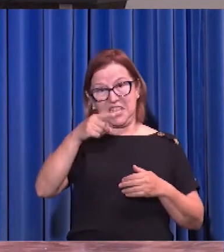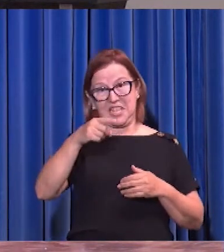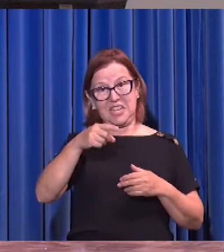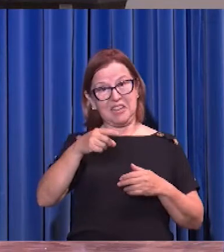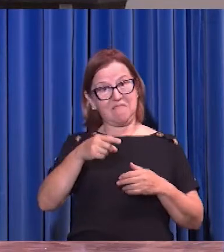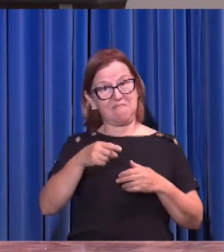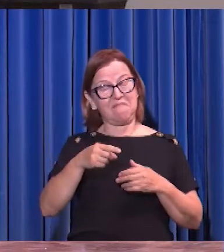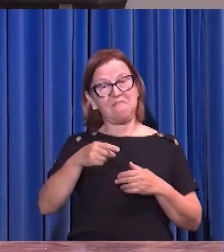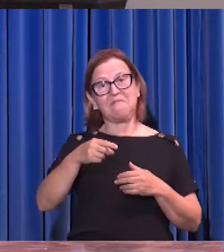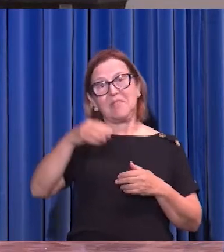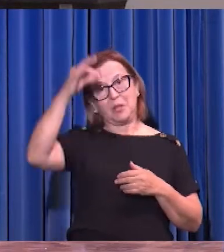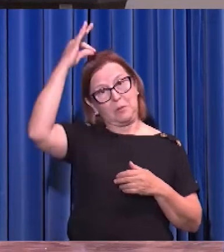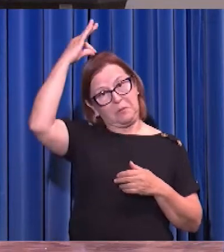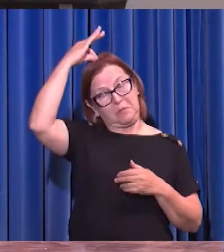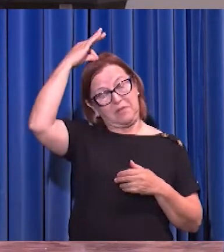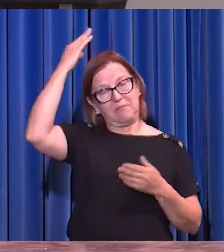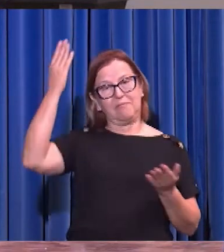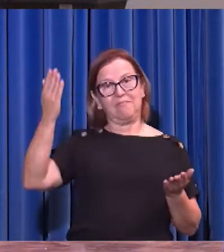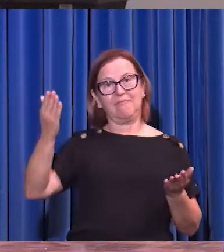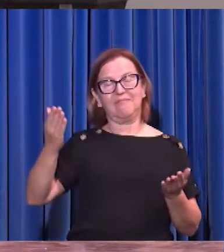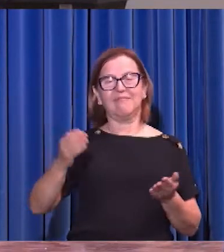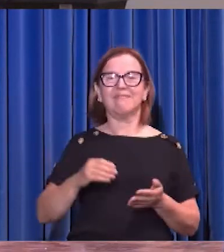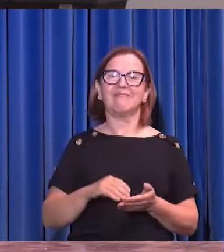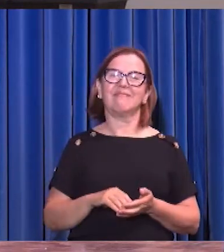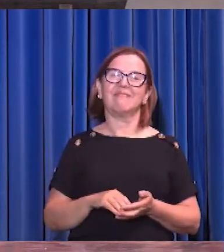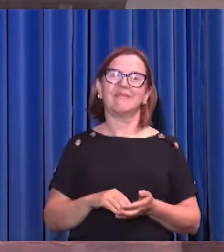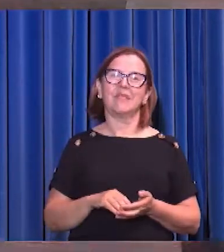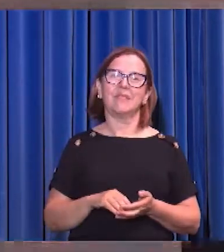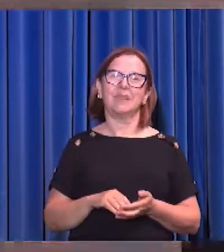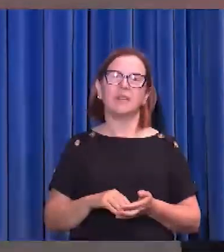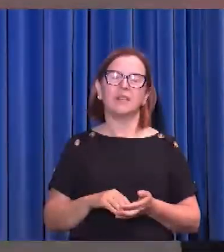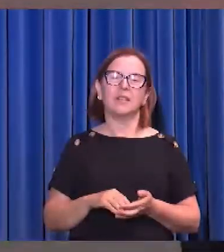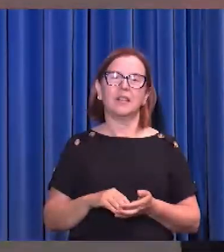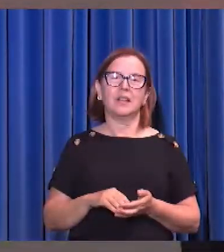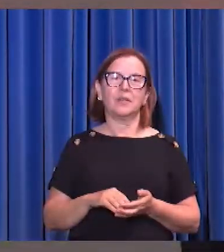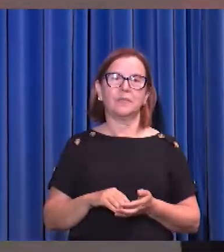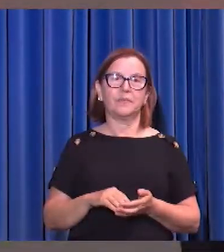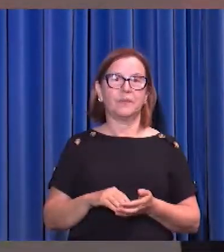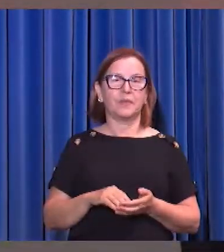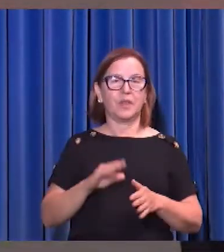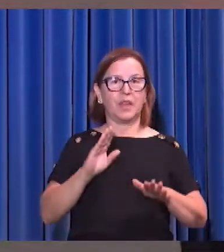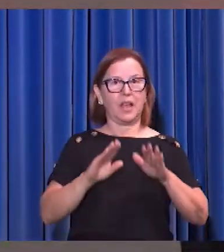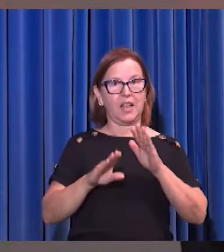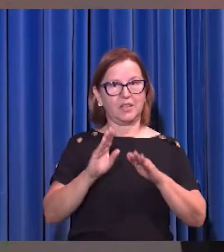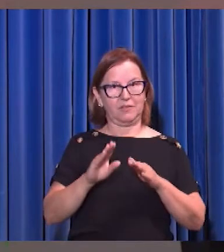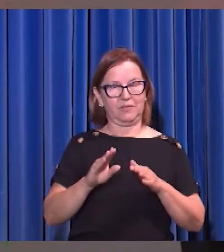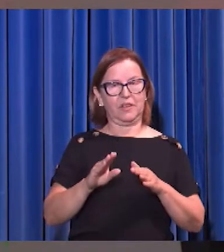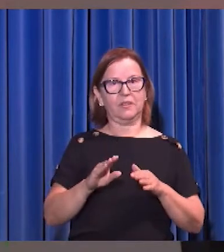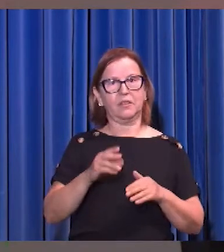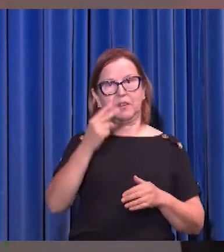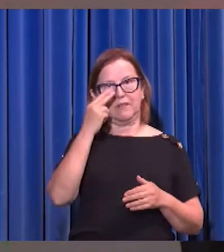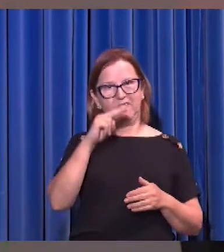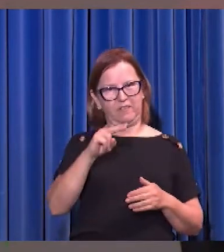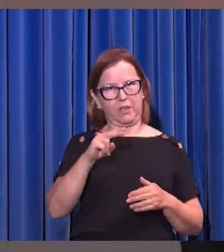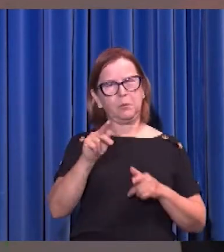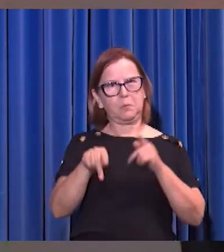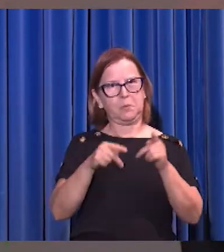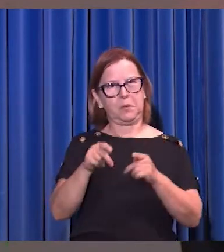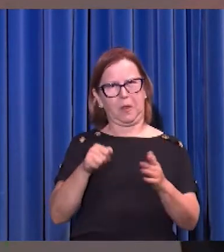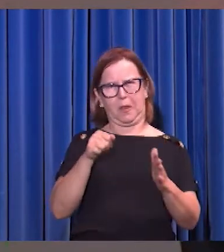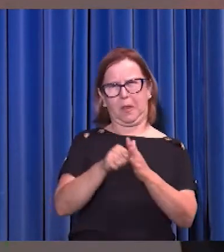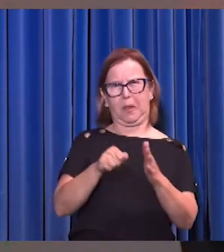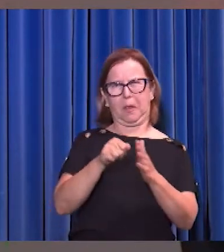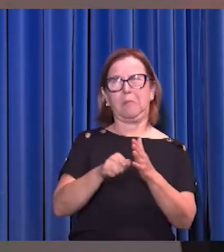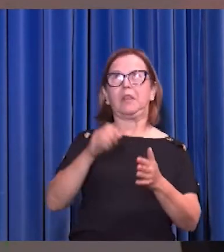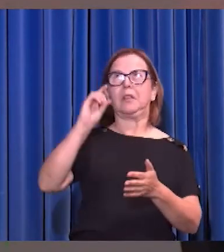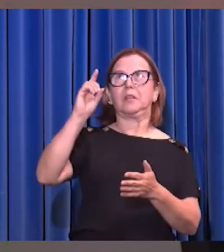já presencie isso da parte de algumas pessoas, exigindo de Deus certas coisas. Mas é